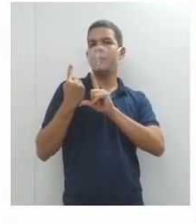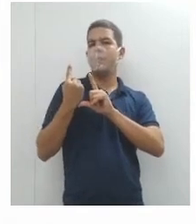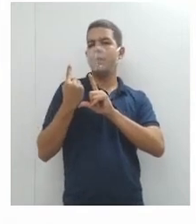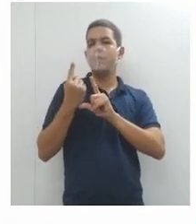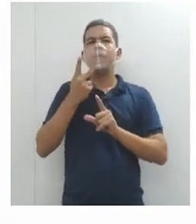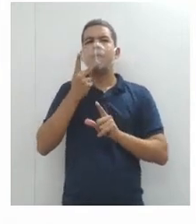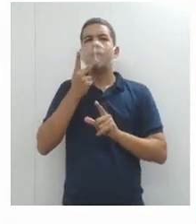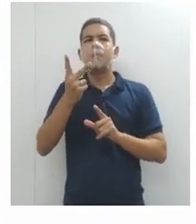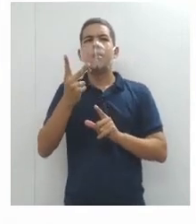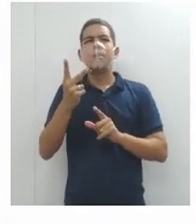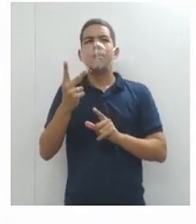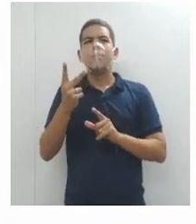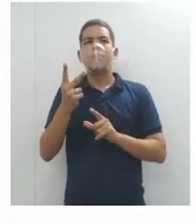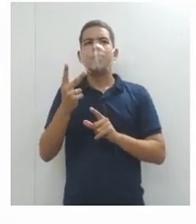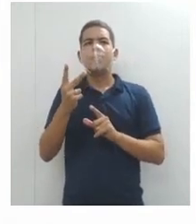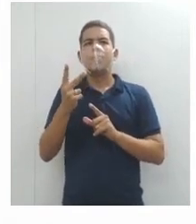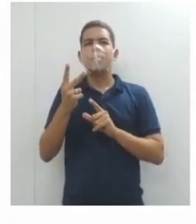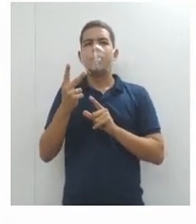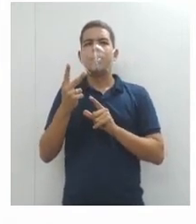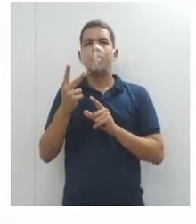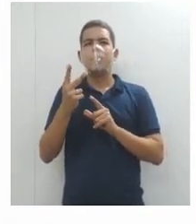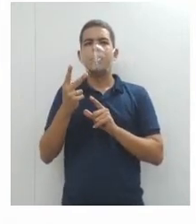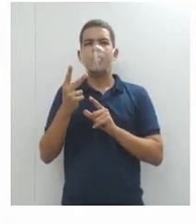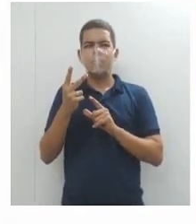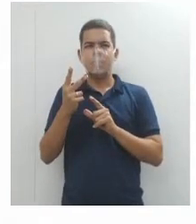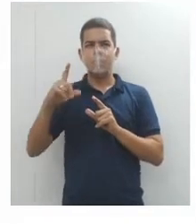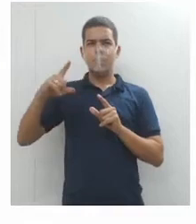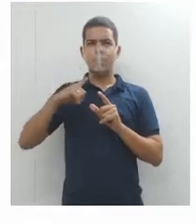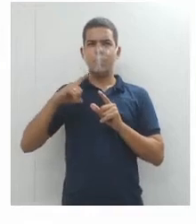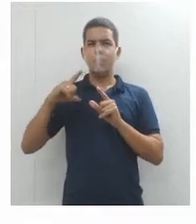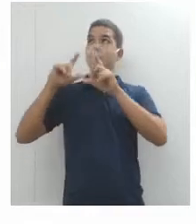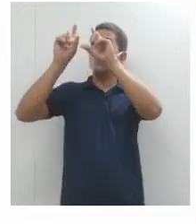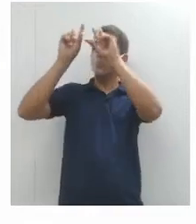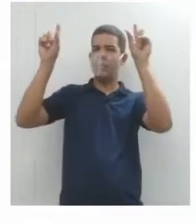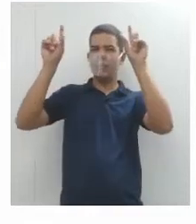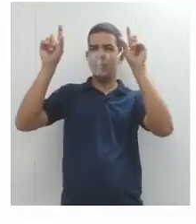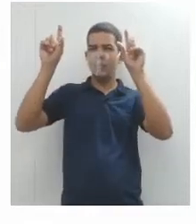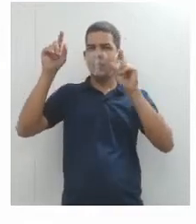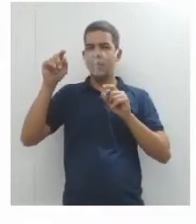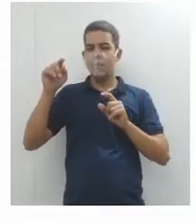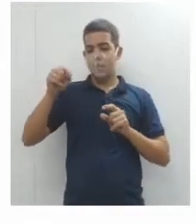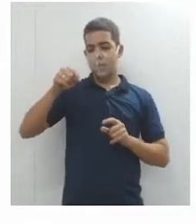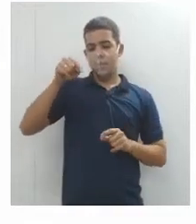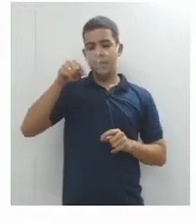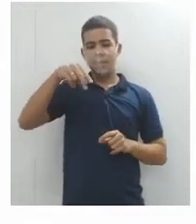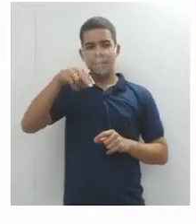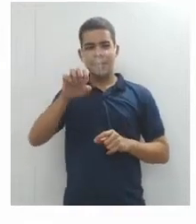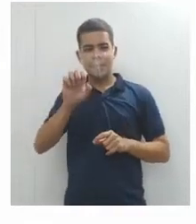diz assim, aliás, aparece para o personagem uma narrativa dizendo assim: nestas